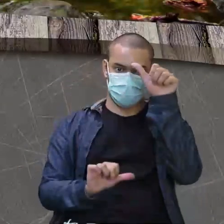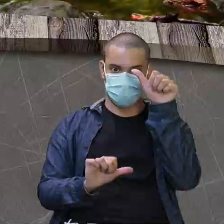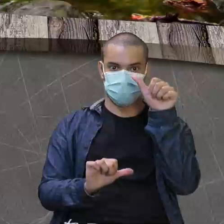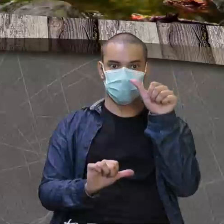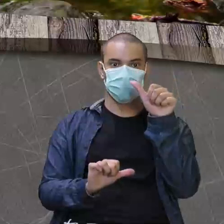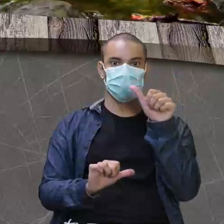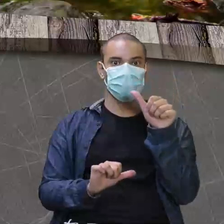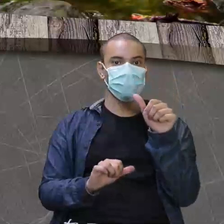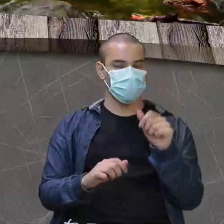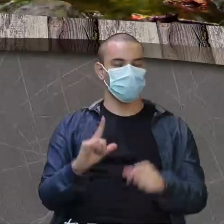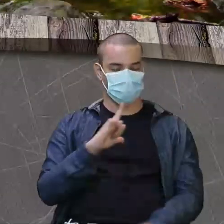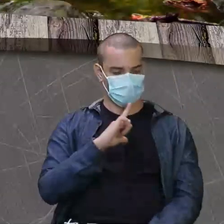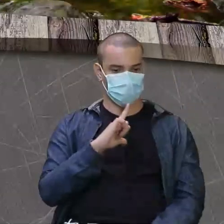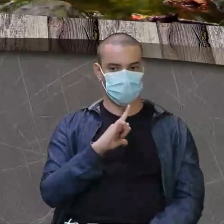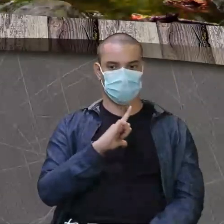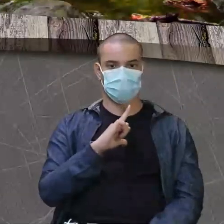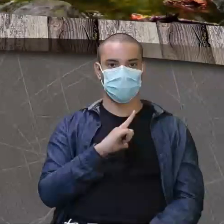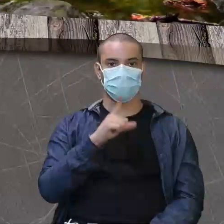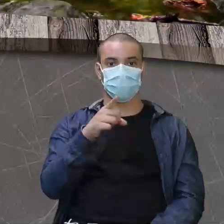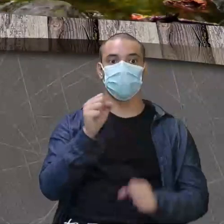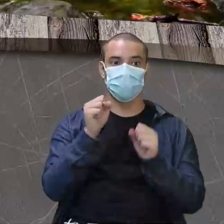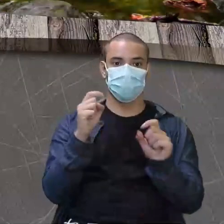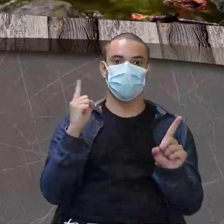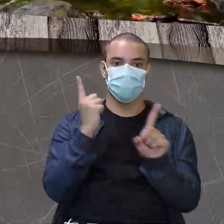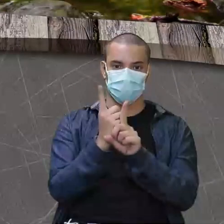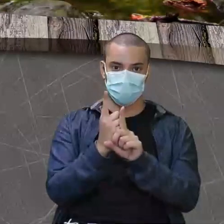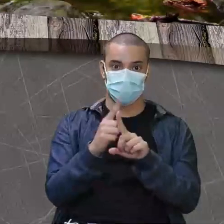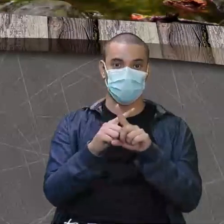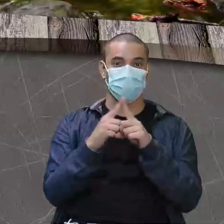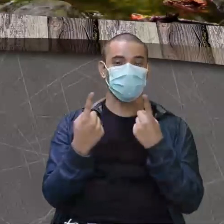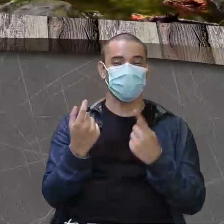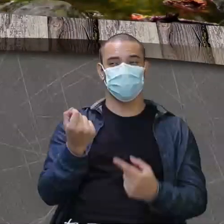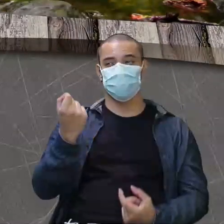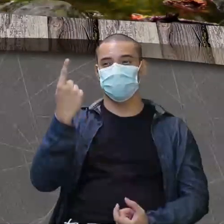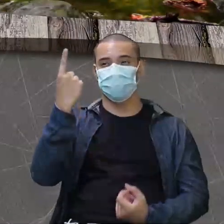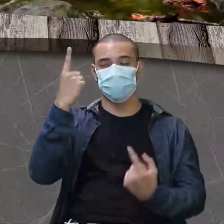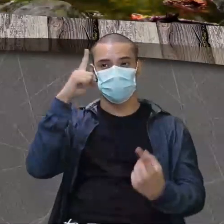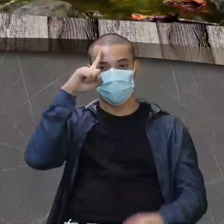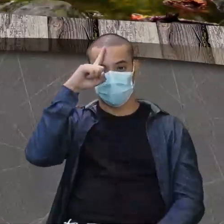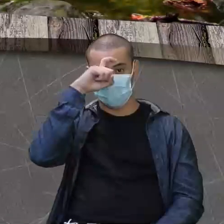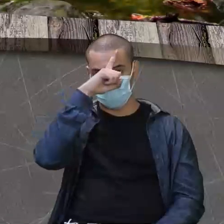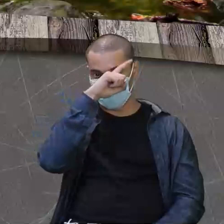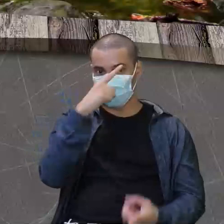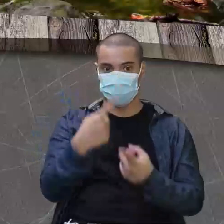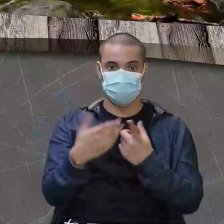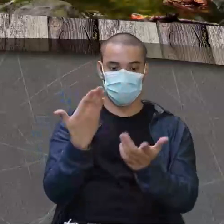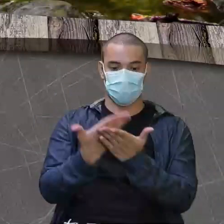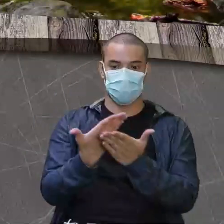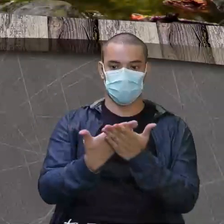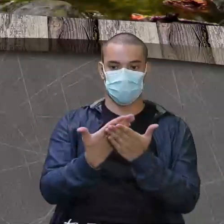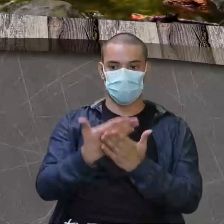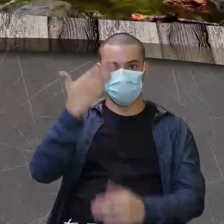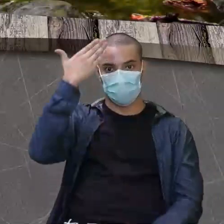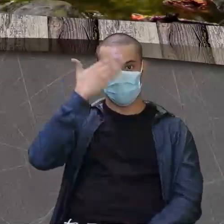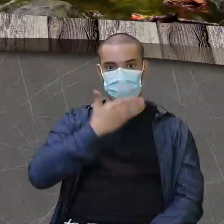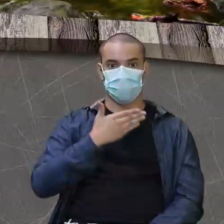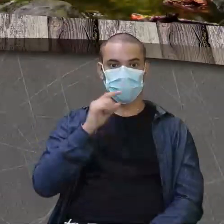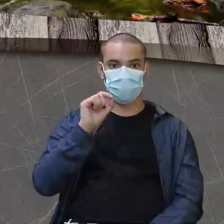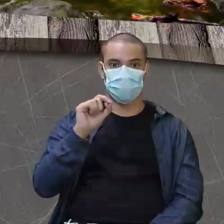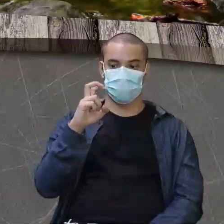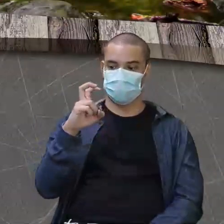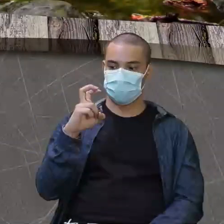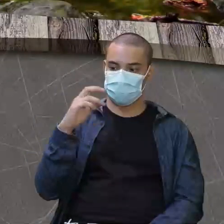de 5ª ordem, você pode encontrar, mas ele é mais raro, porque estudos comprovam que no